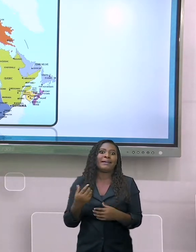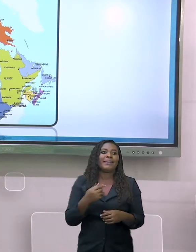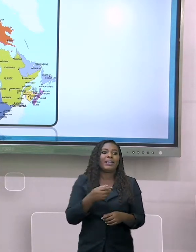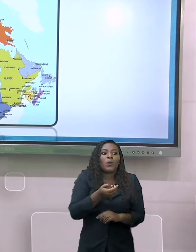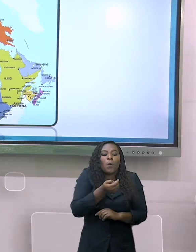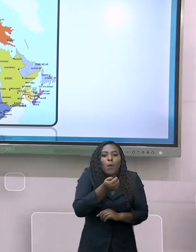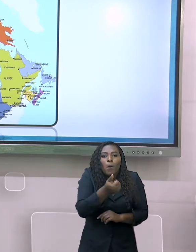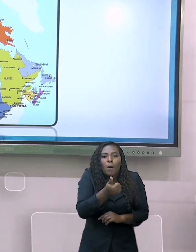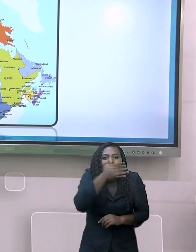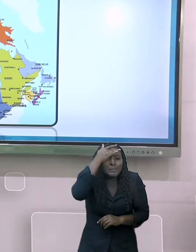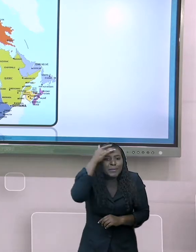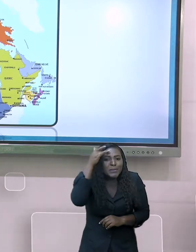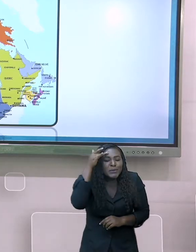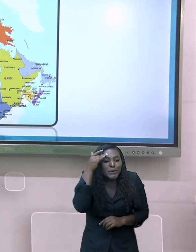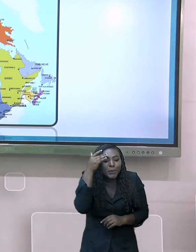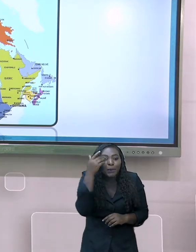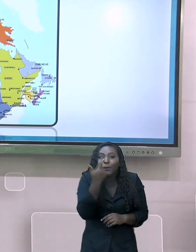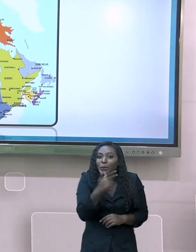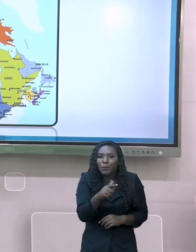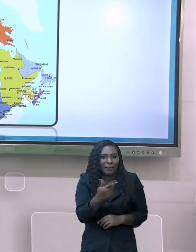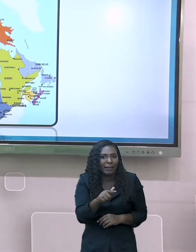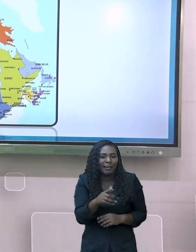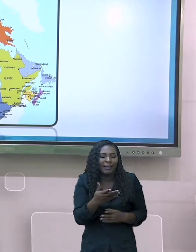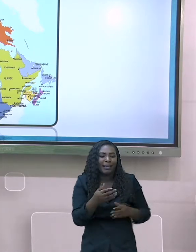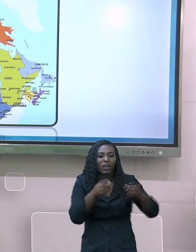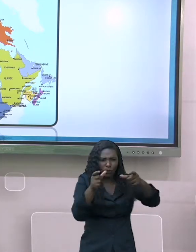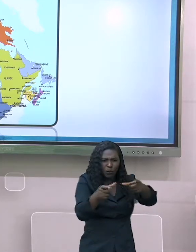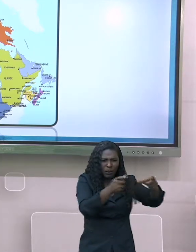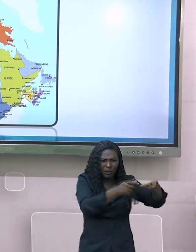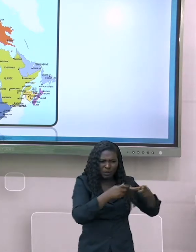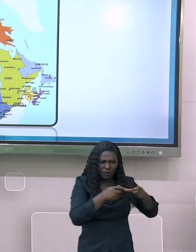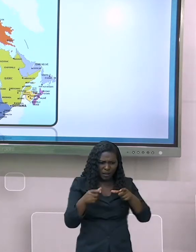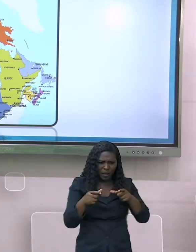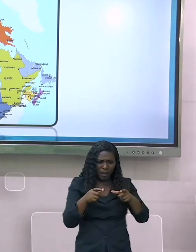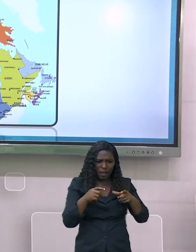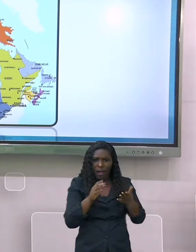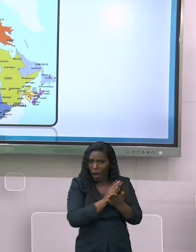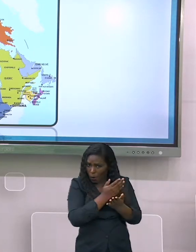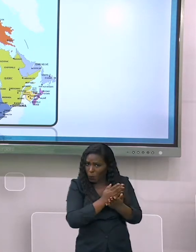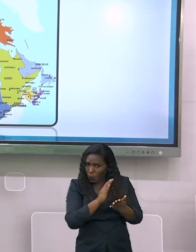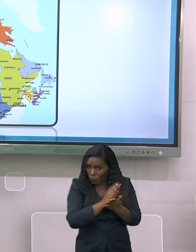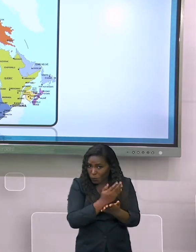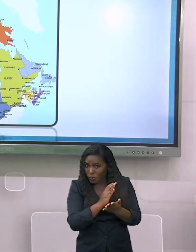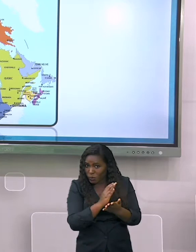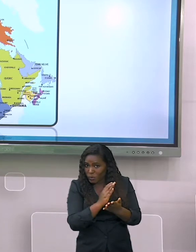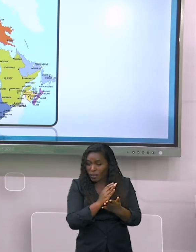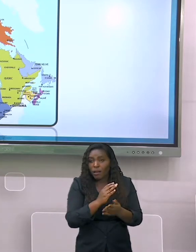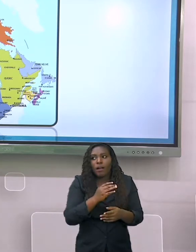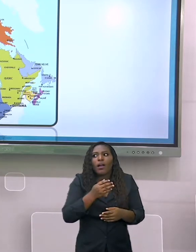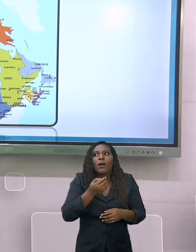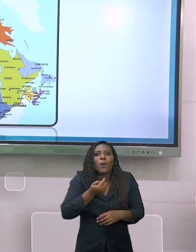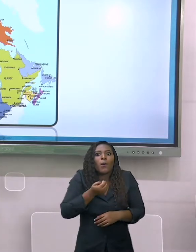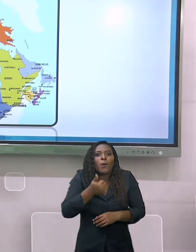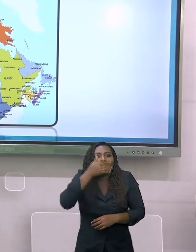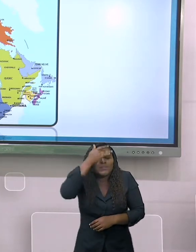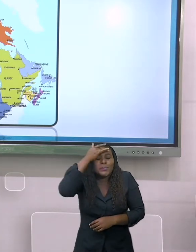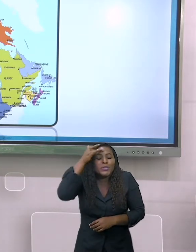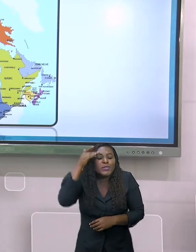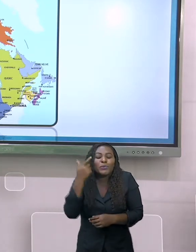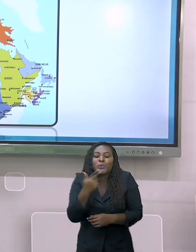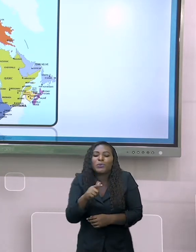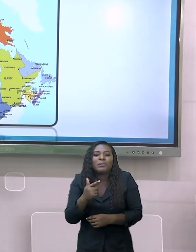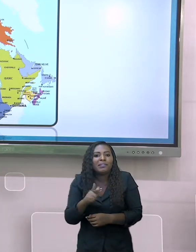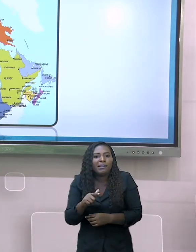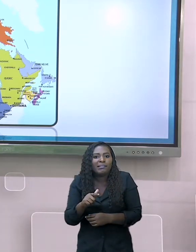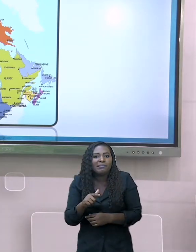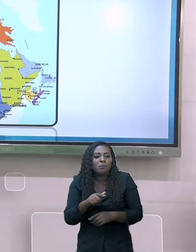que, Eliane? Um país tão grande, que tem uma qualidade de vida excelente, diga-se de passagem, um